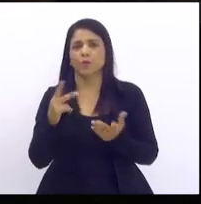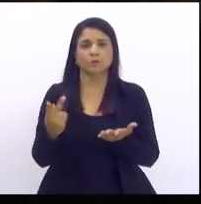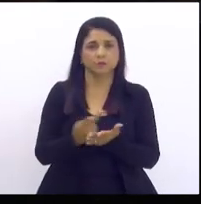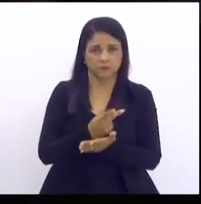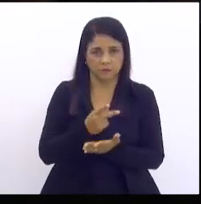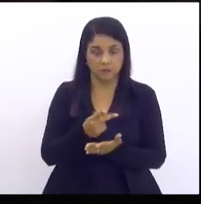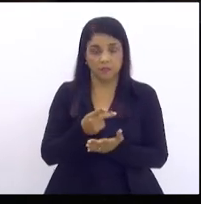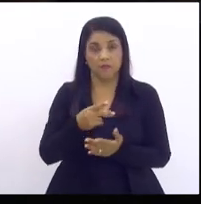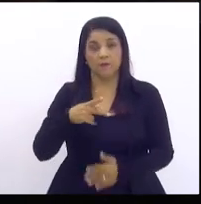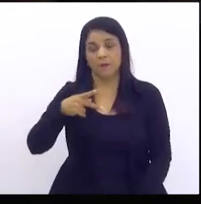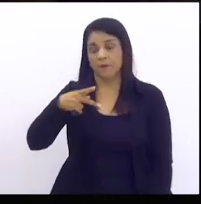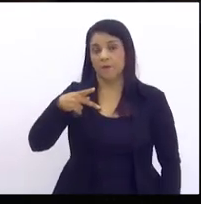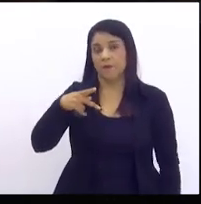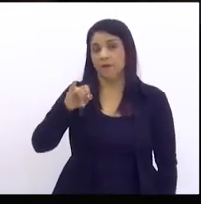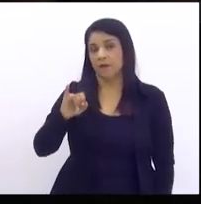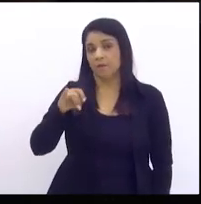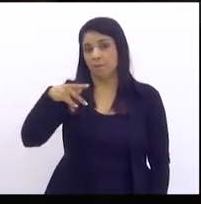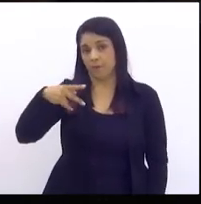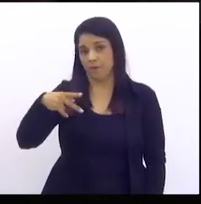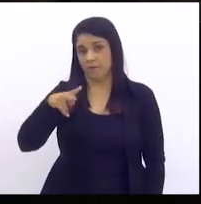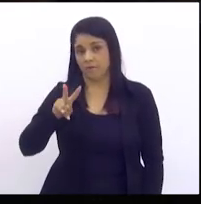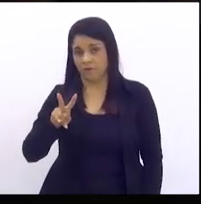tirar o IPVA,